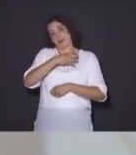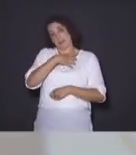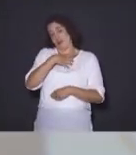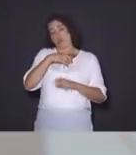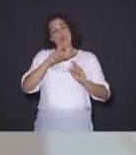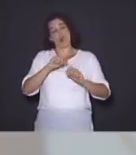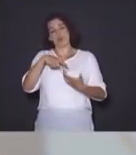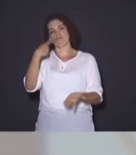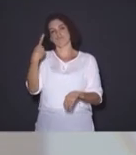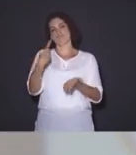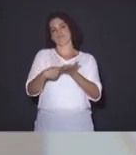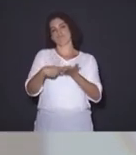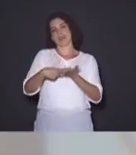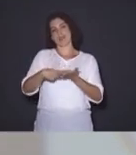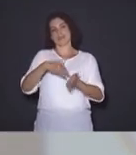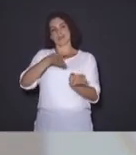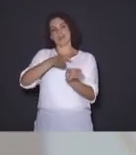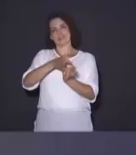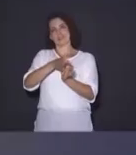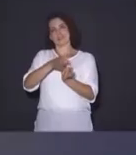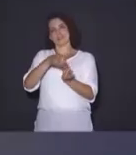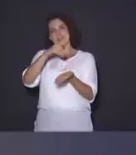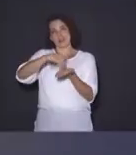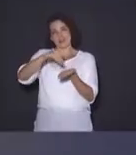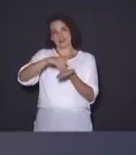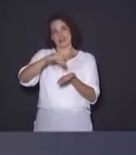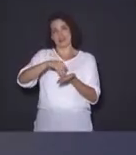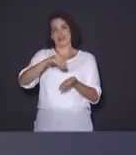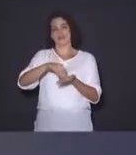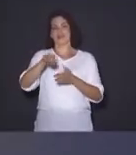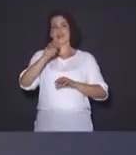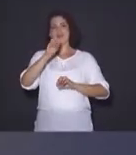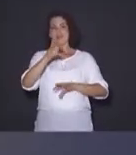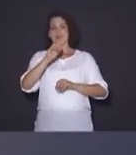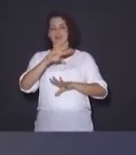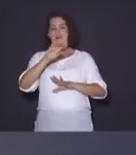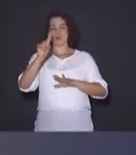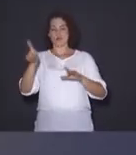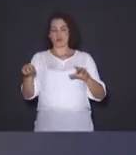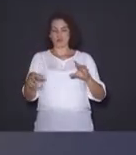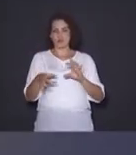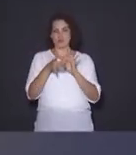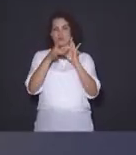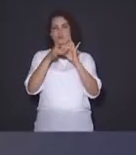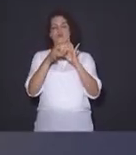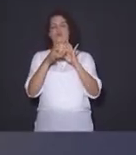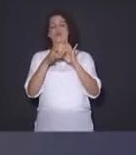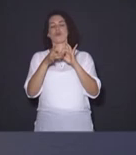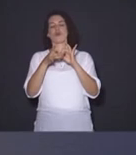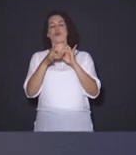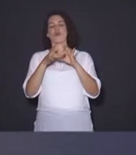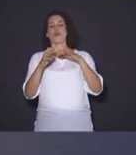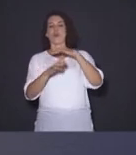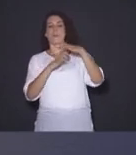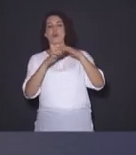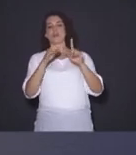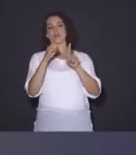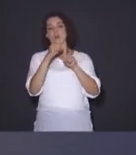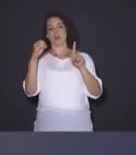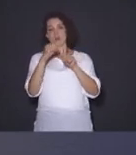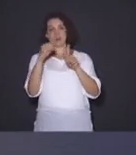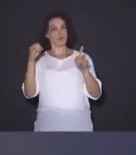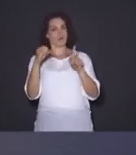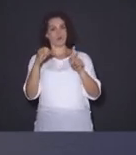da secretaria de educação com a empresa alfabeto através do google para que todos os seus sistemas